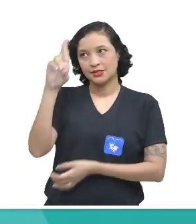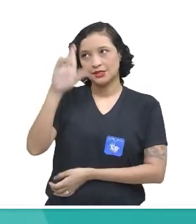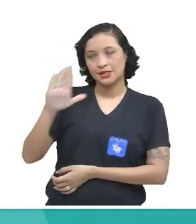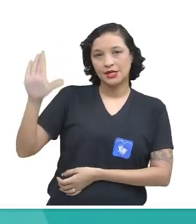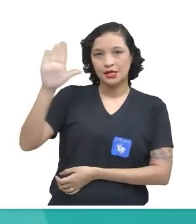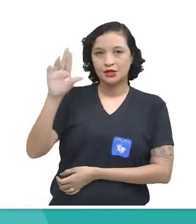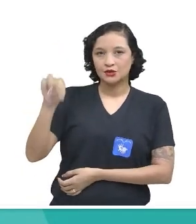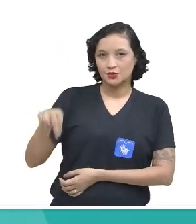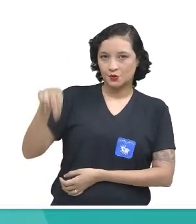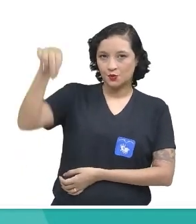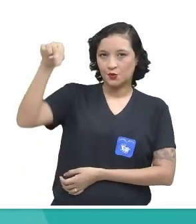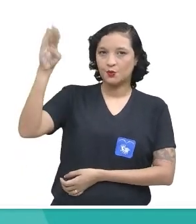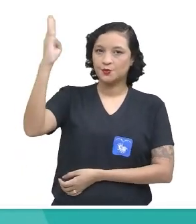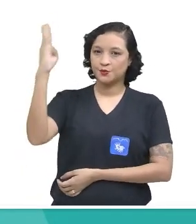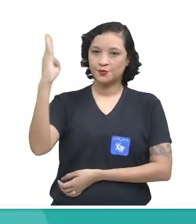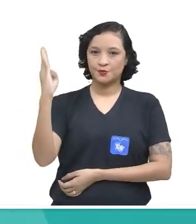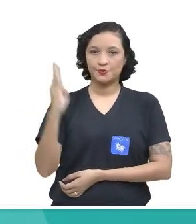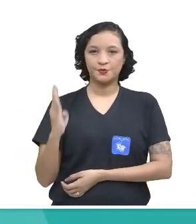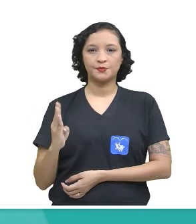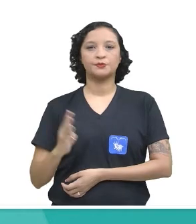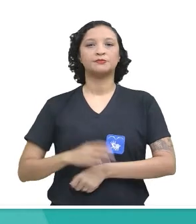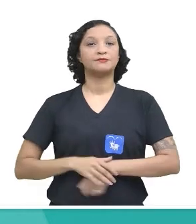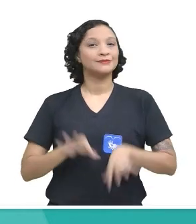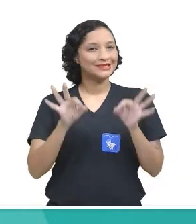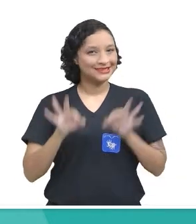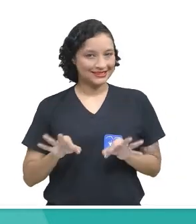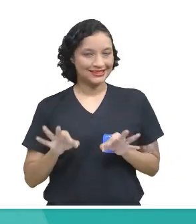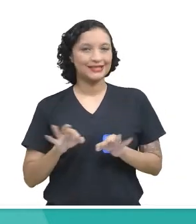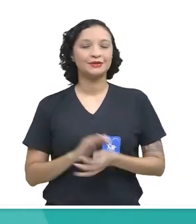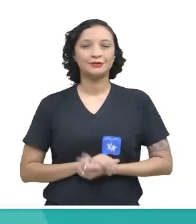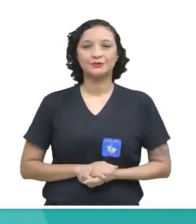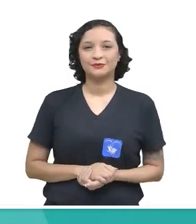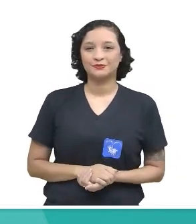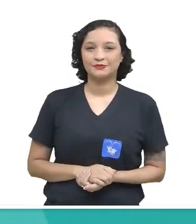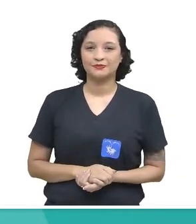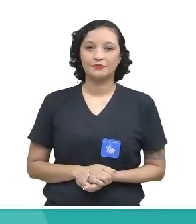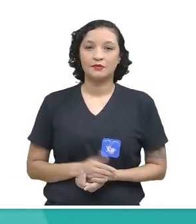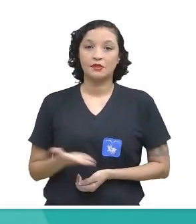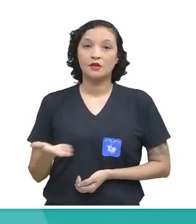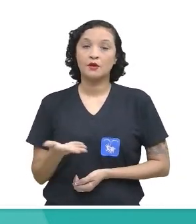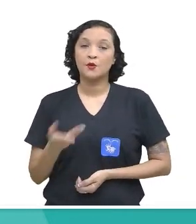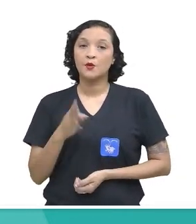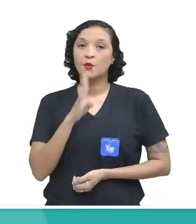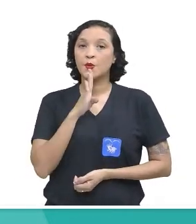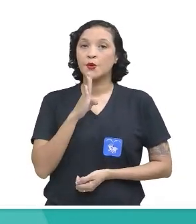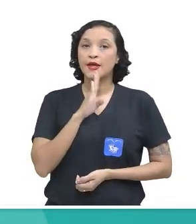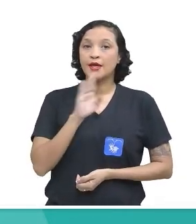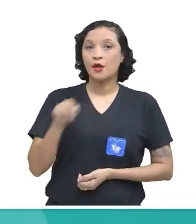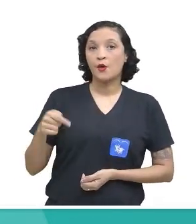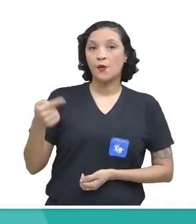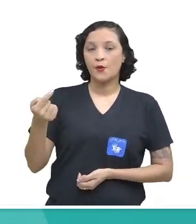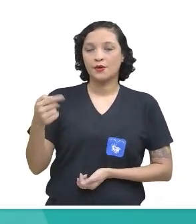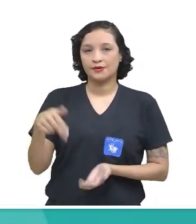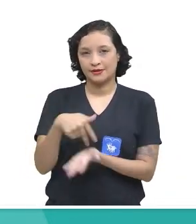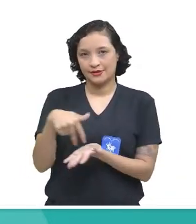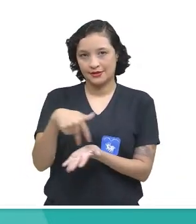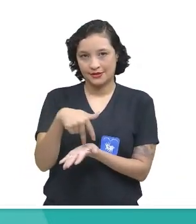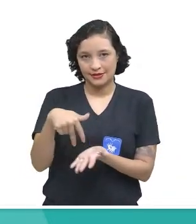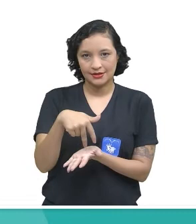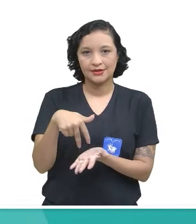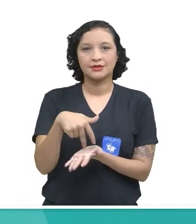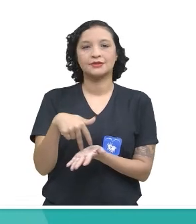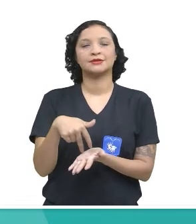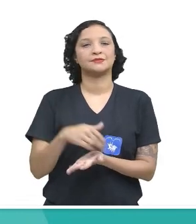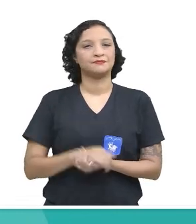região norte. Certo? Então, essa foi a marujada. E agora nós vamos conhecer uma outra dança